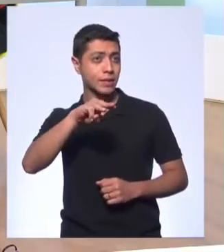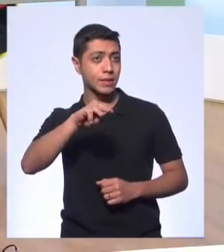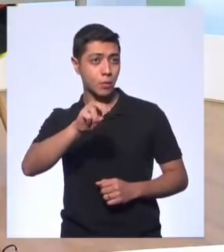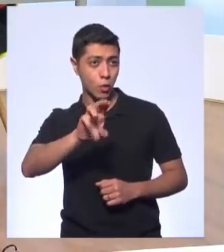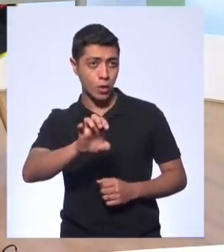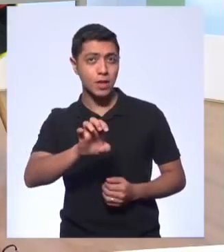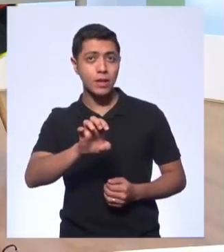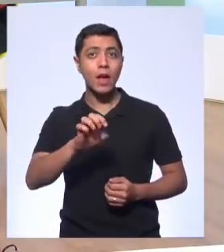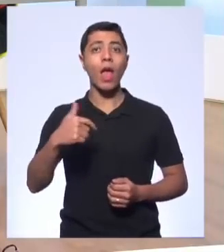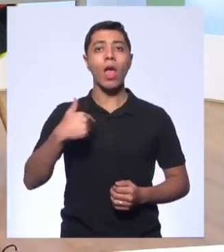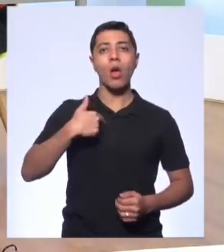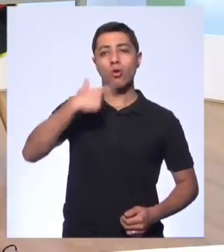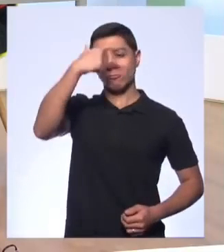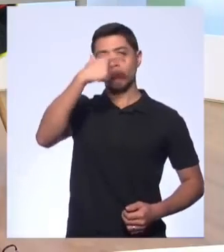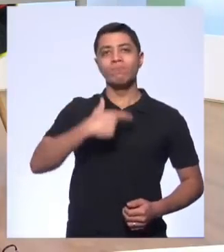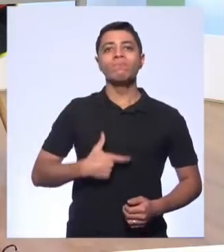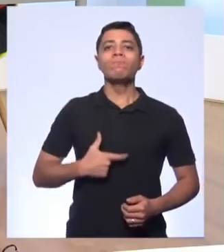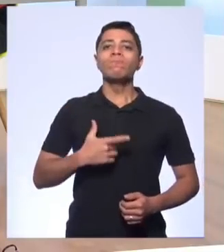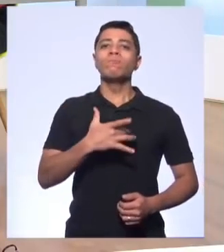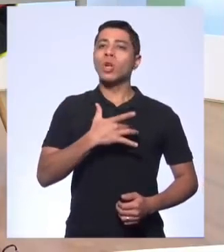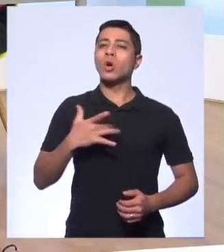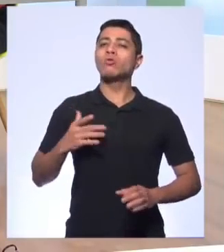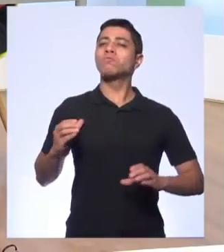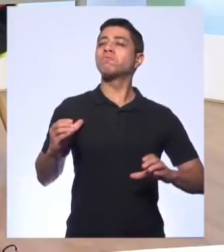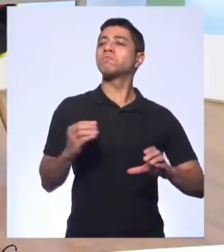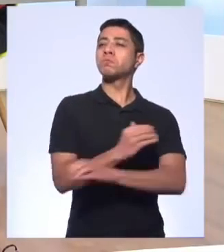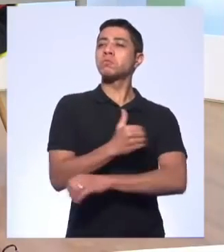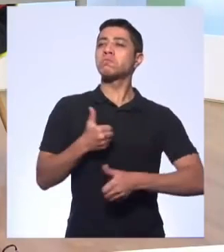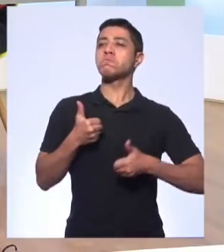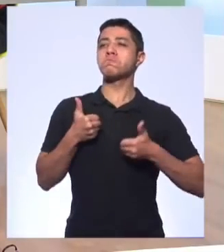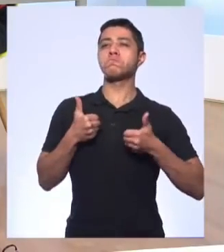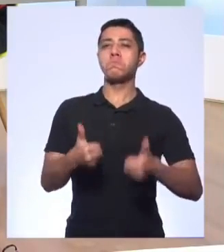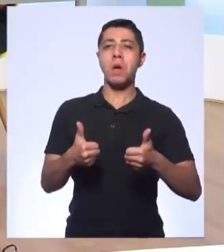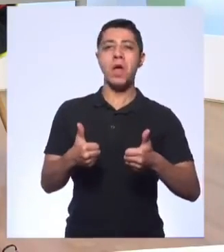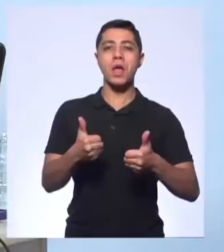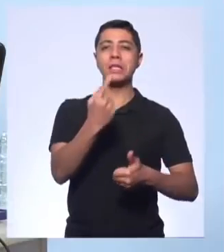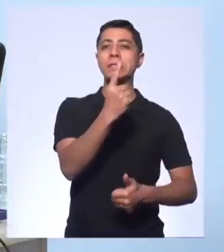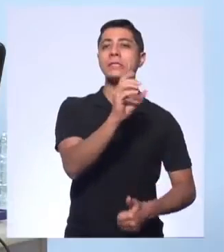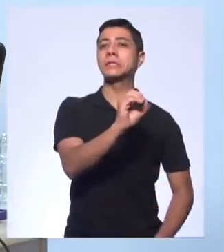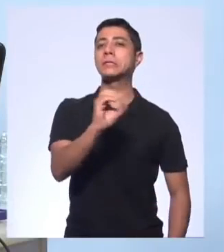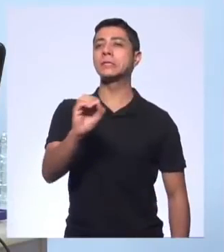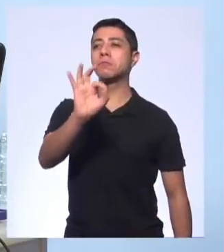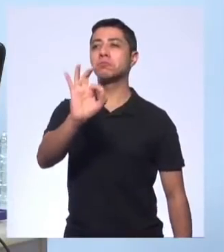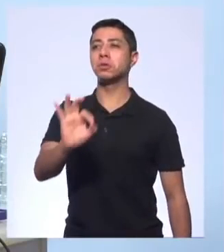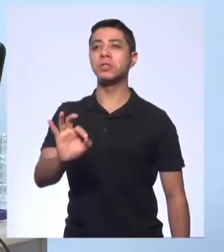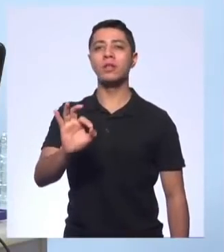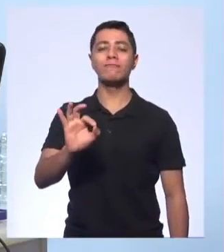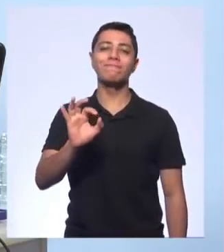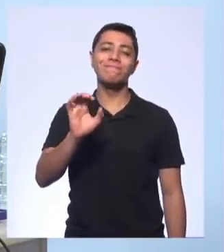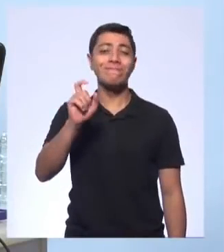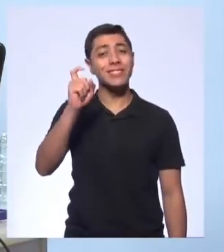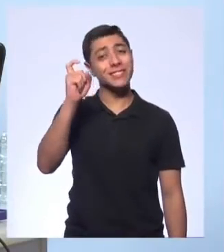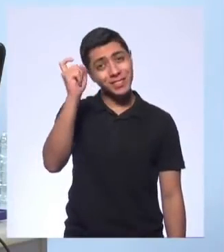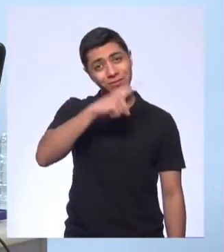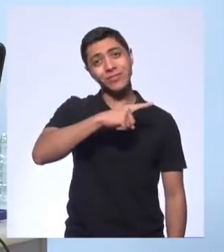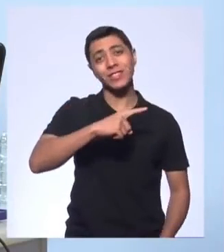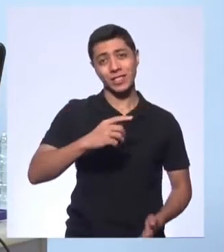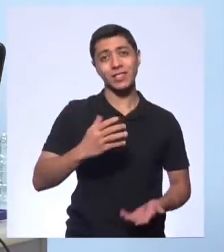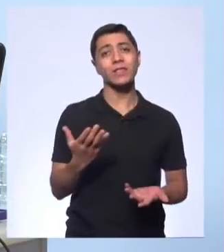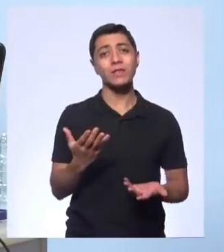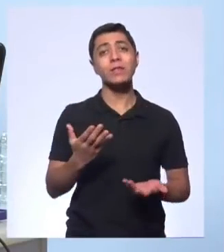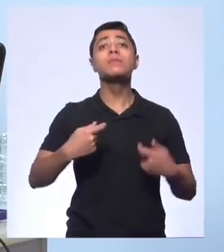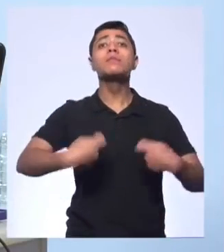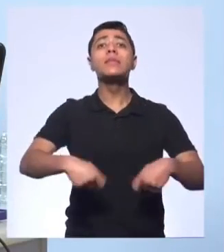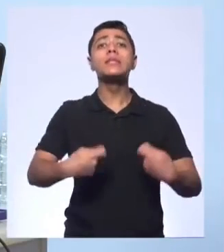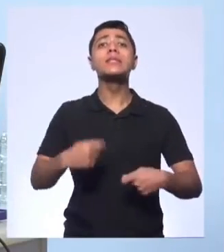plena o tempo inteiro em todos os sentidos, né? A gente abranger tudo isso. Então, é importante a gente entender que, dentro